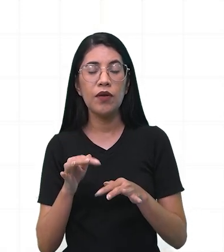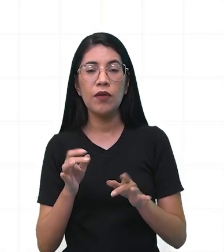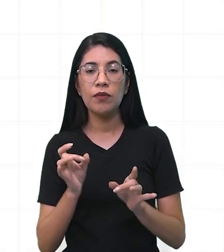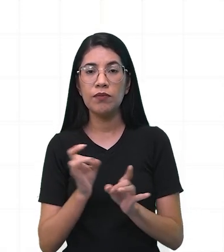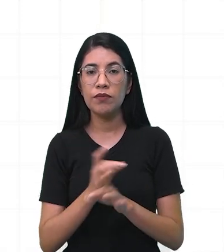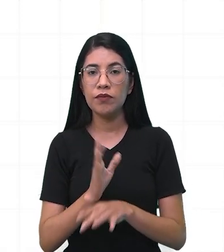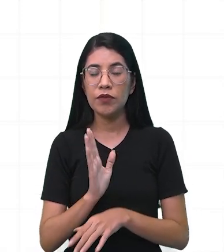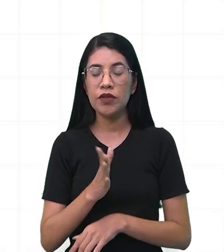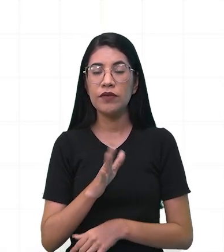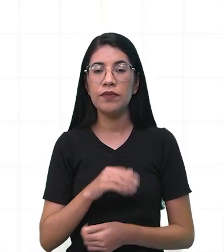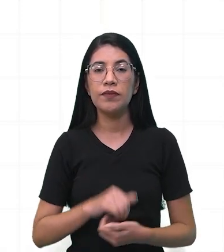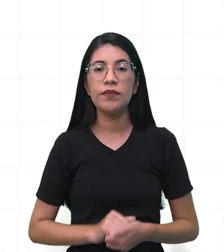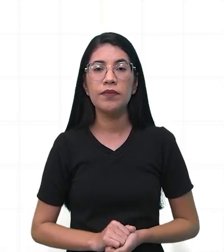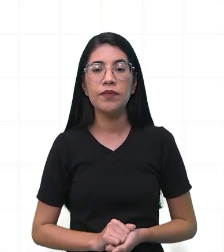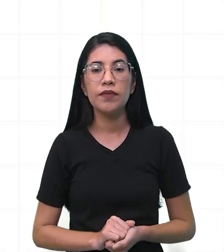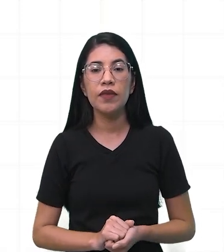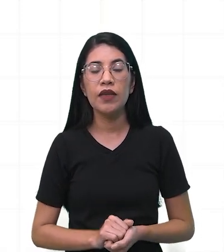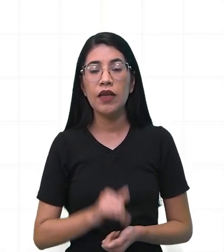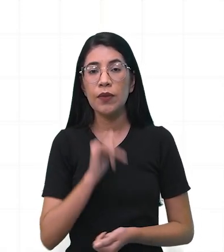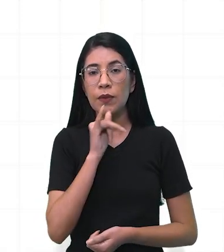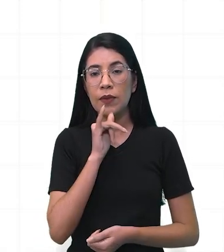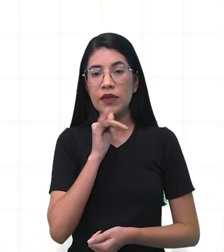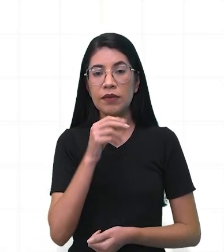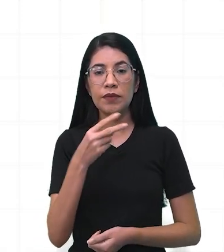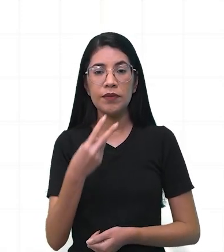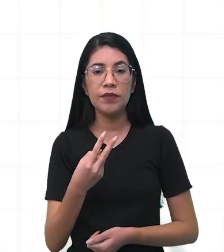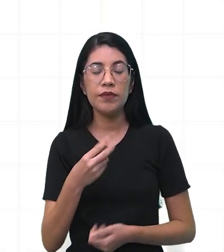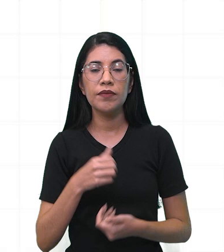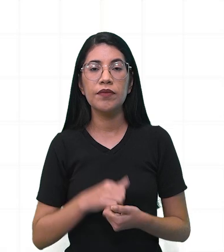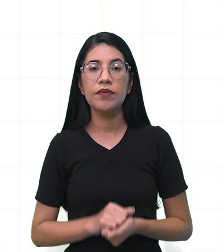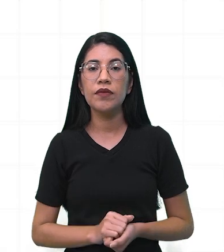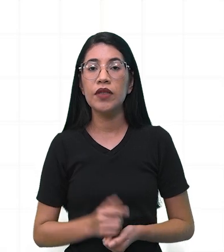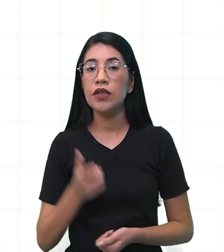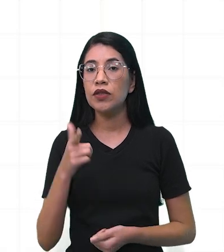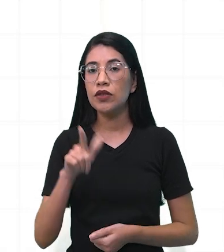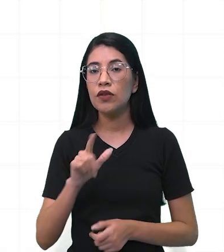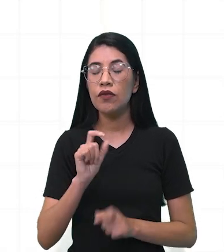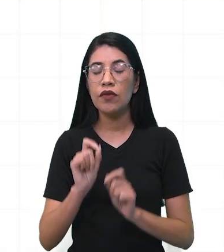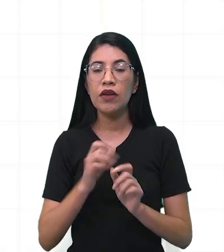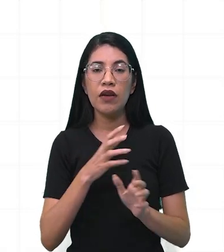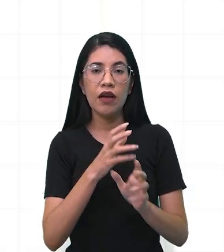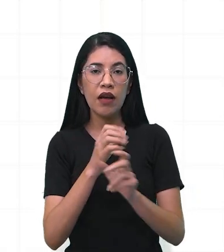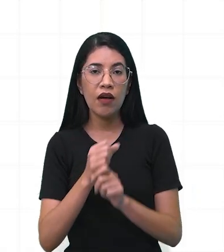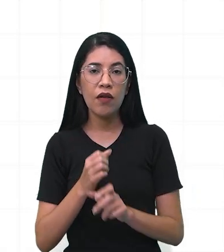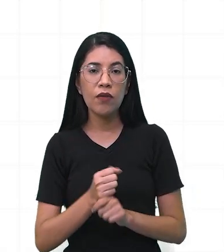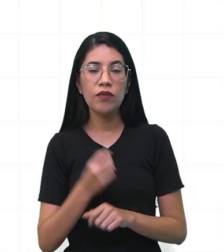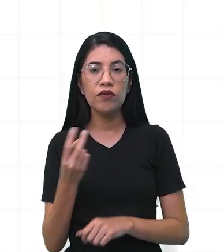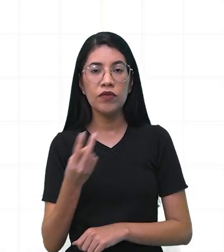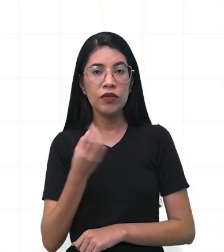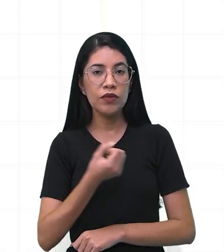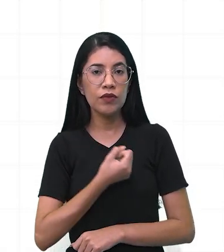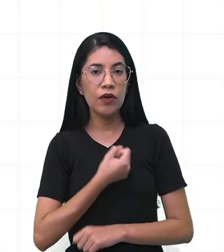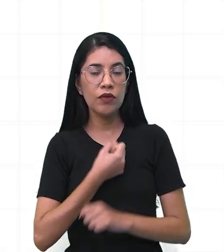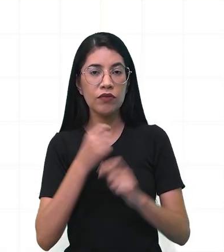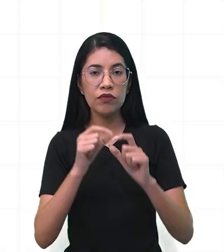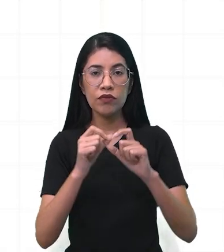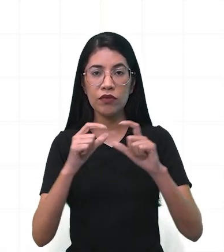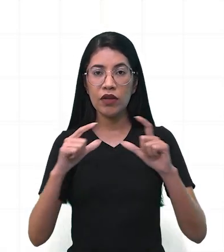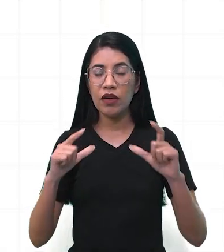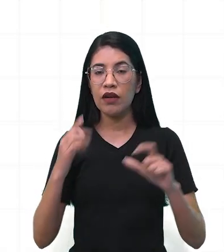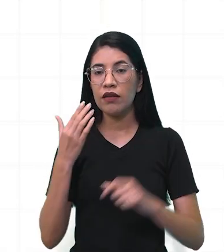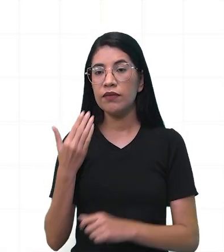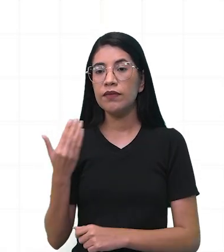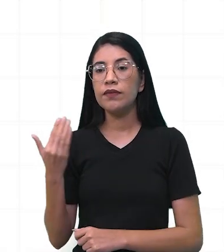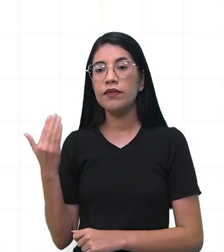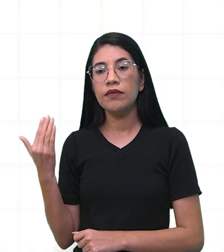exemplo. No segundo exemplo, olha lá, novamente, calcule os valores numéricos da expressão. Nós